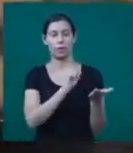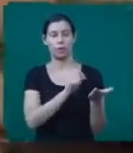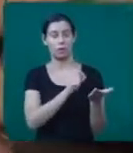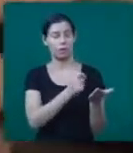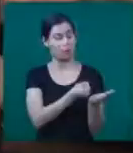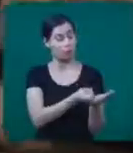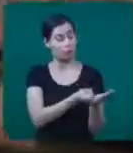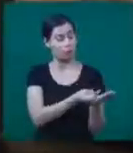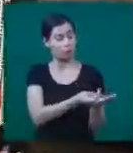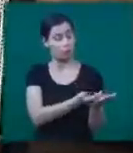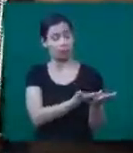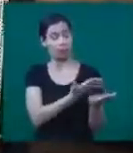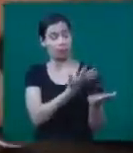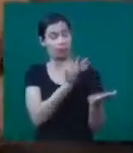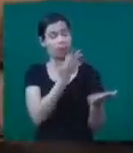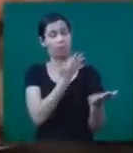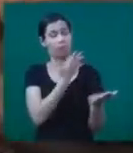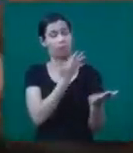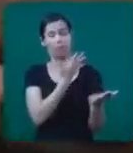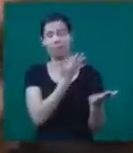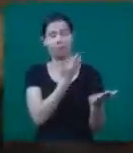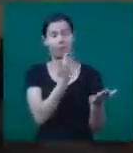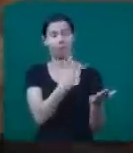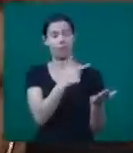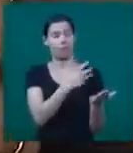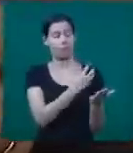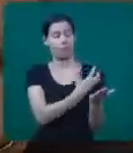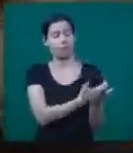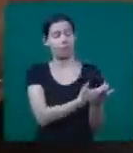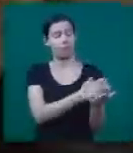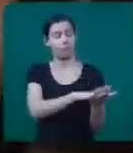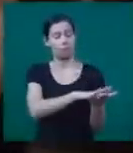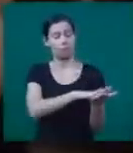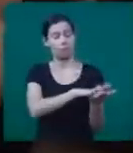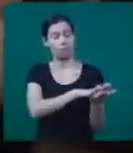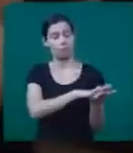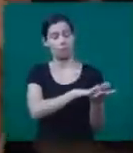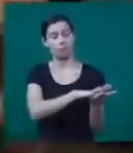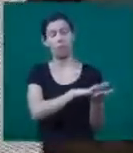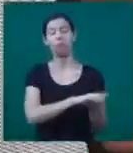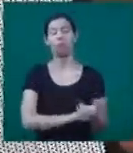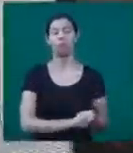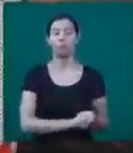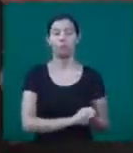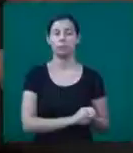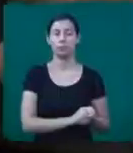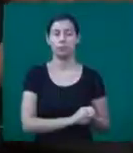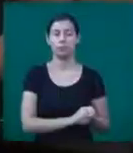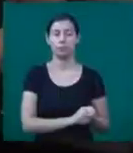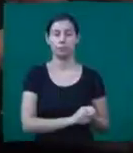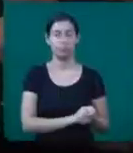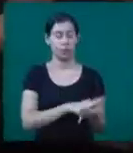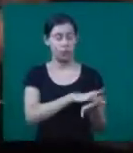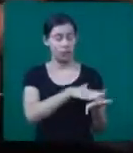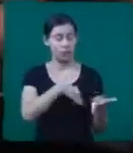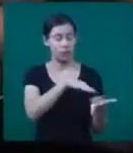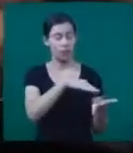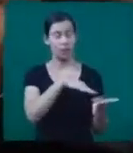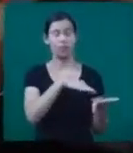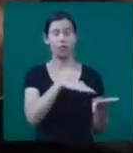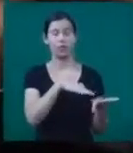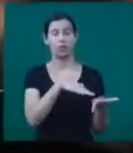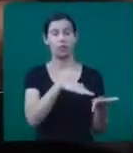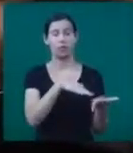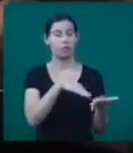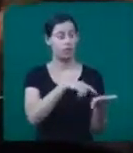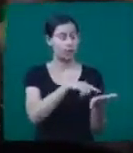passe, não vaze para cá. Porque cada campo magnético gerado aqui dentro vai entrando nessas